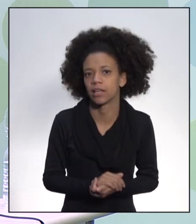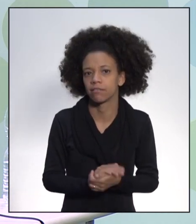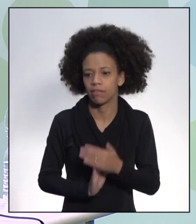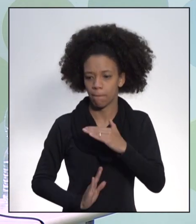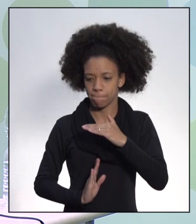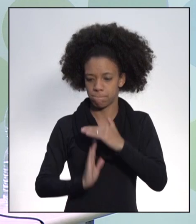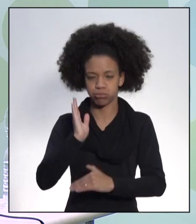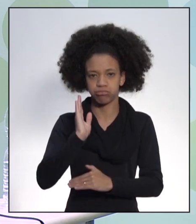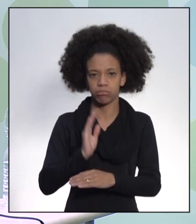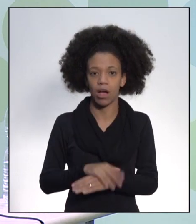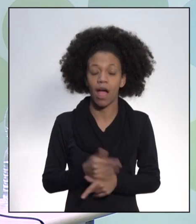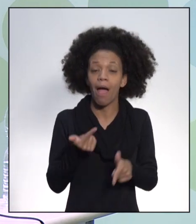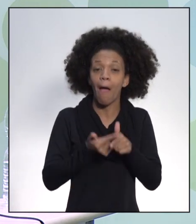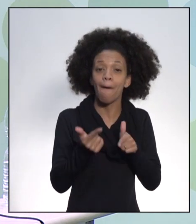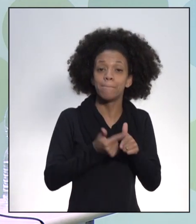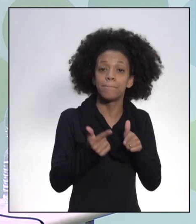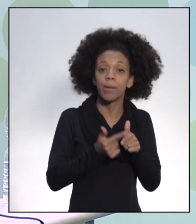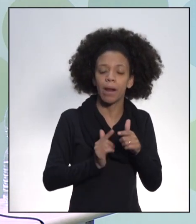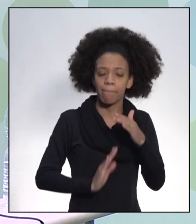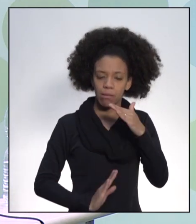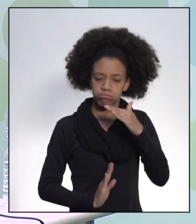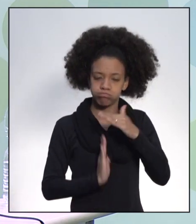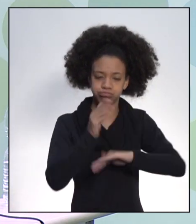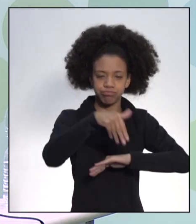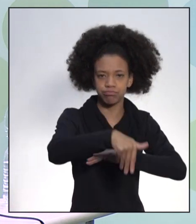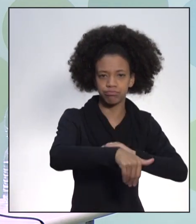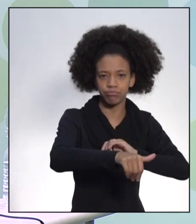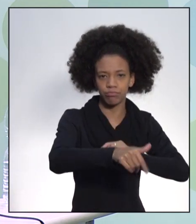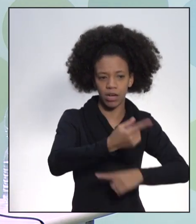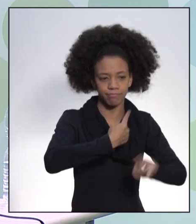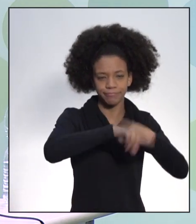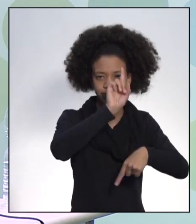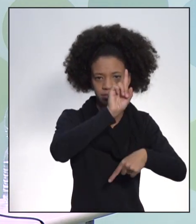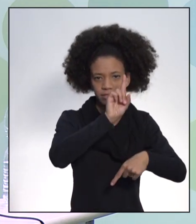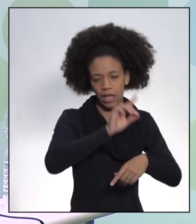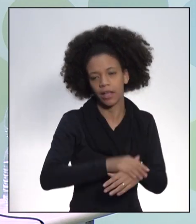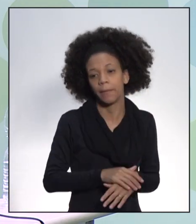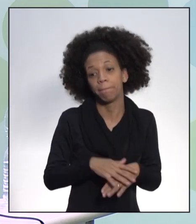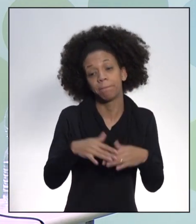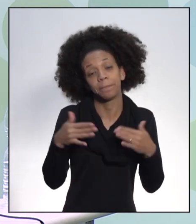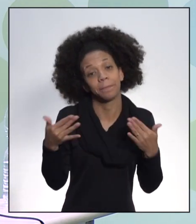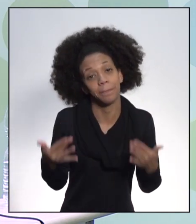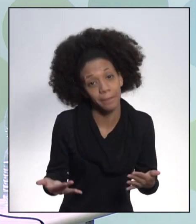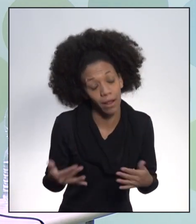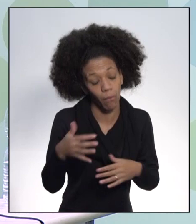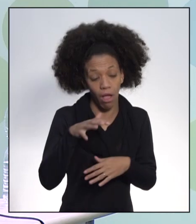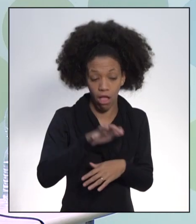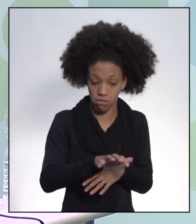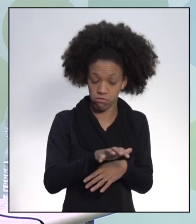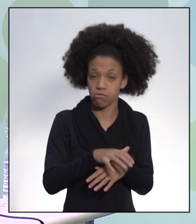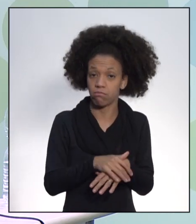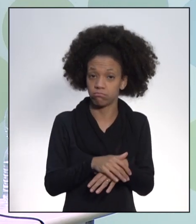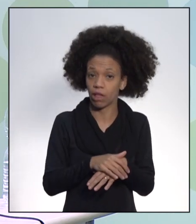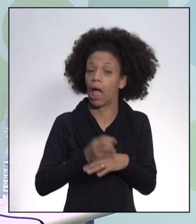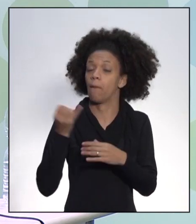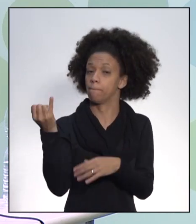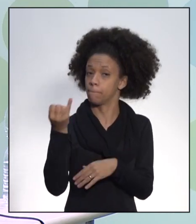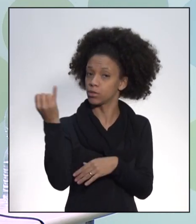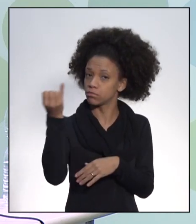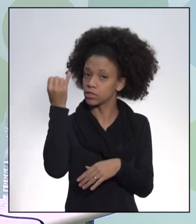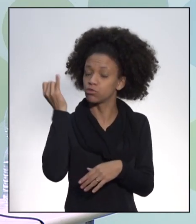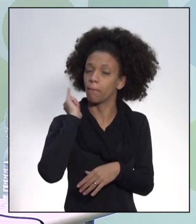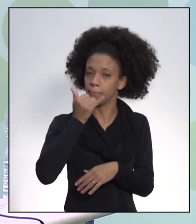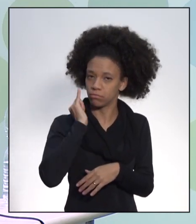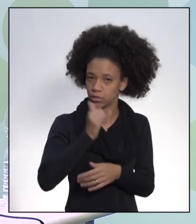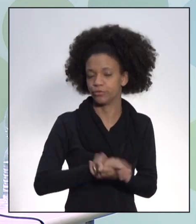ultrapassado, é o problema a ser superado na narrativa. Tá bom? Então, estes são os elementos essenciais para uma